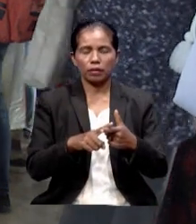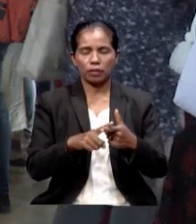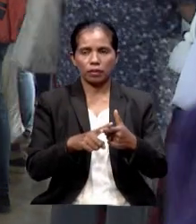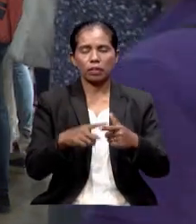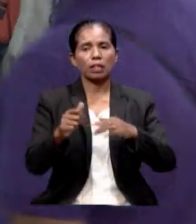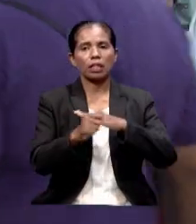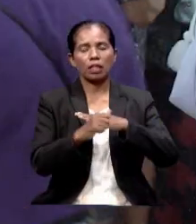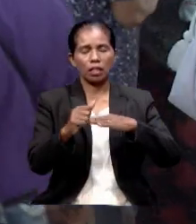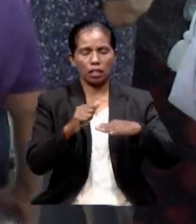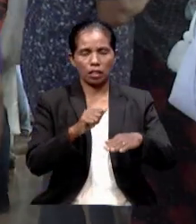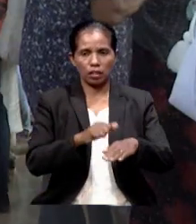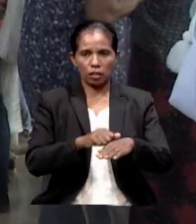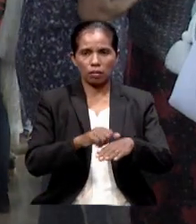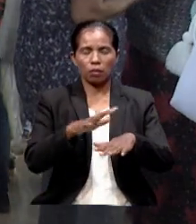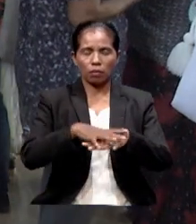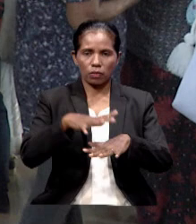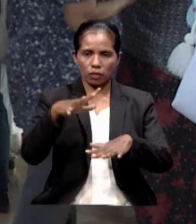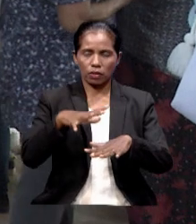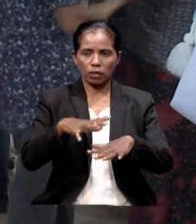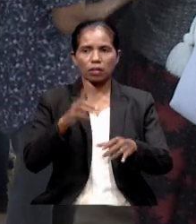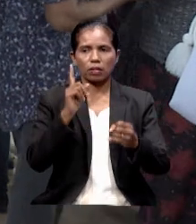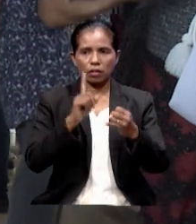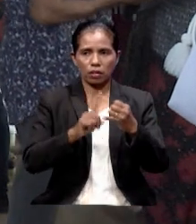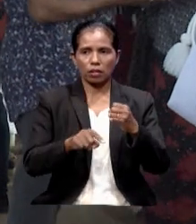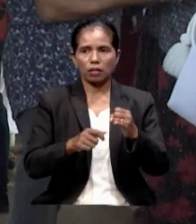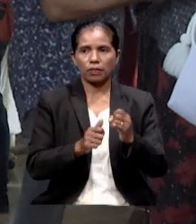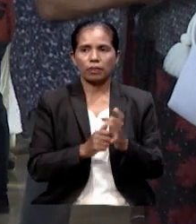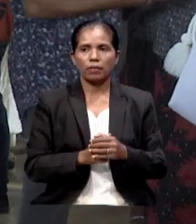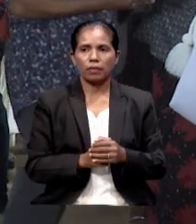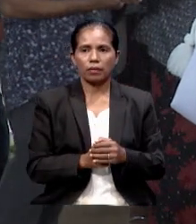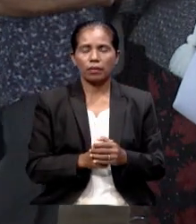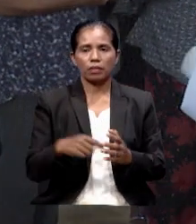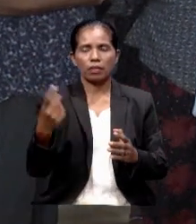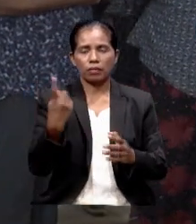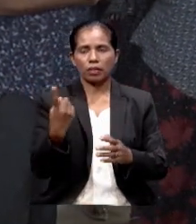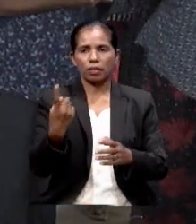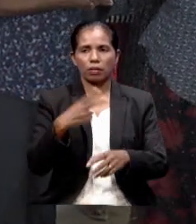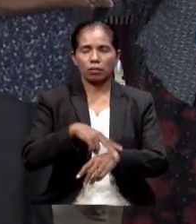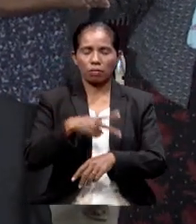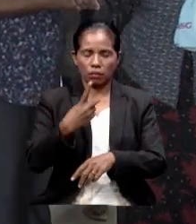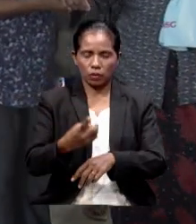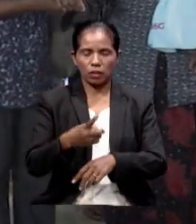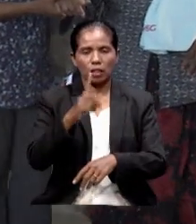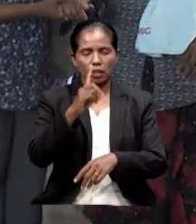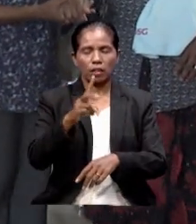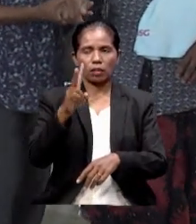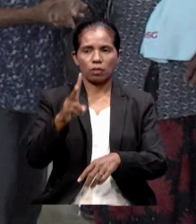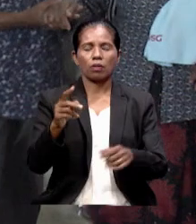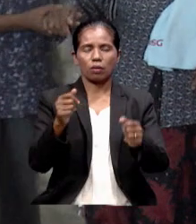makpubu. I ikus fale mai nia sempre monu dala ida dala ruah nesa ne mai